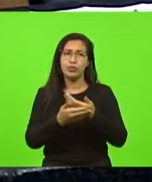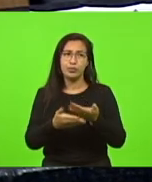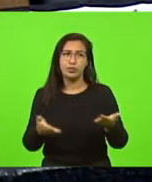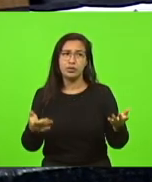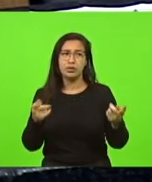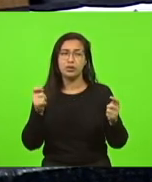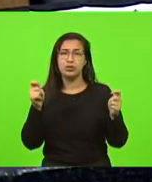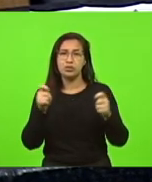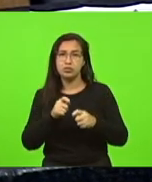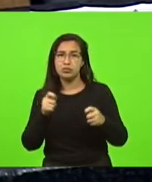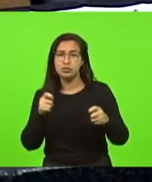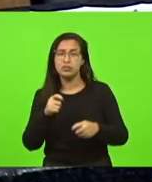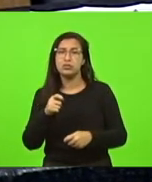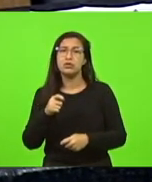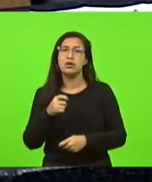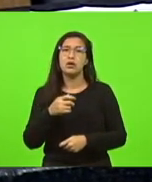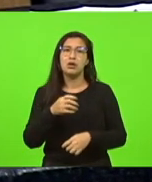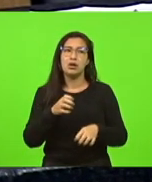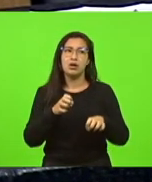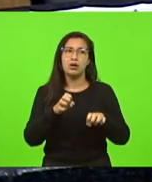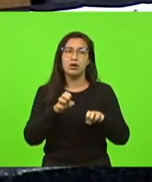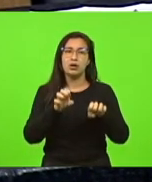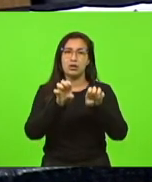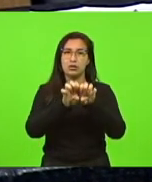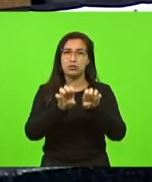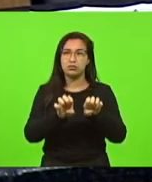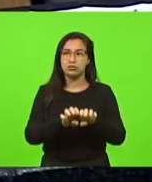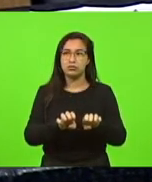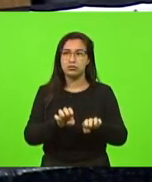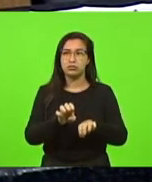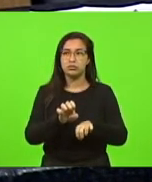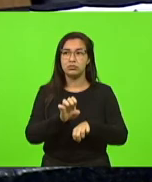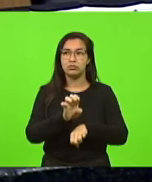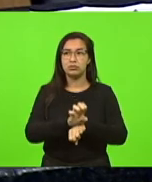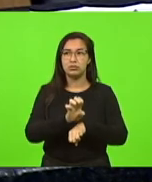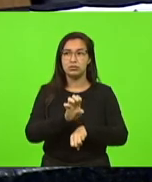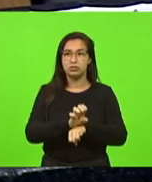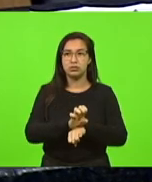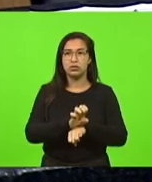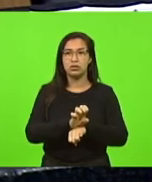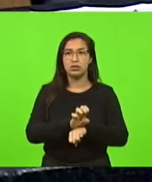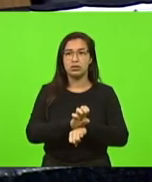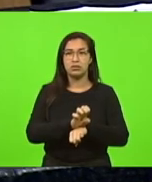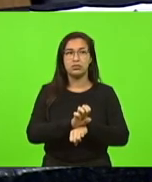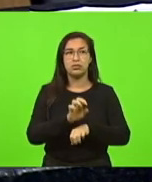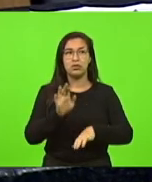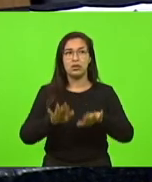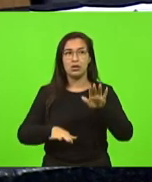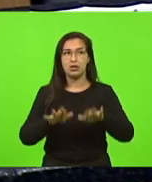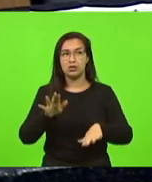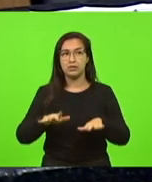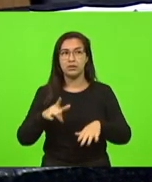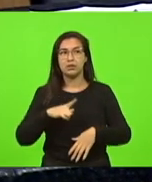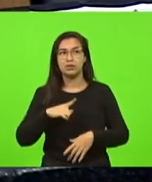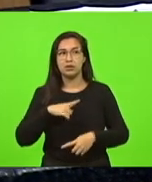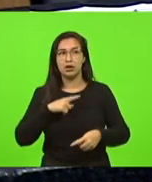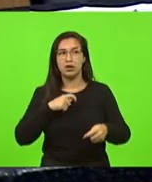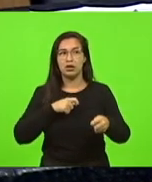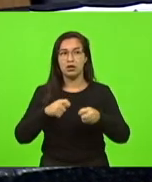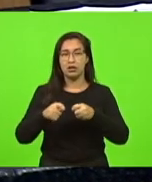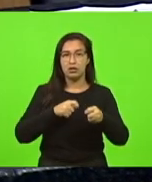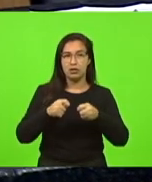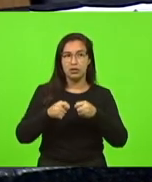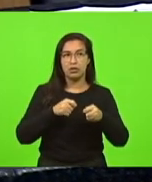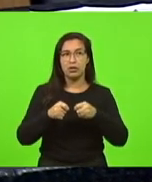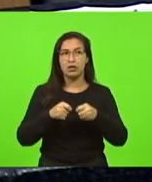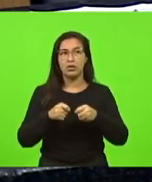essa oportunidade de caixa é para estruturar o Estado também. Porque Estado estruturado atrai negócios. Atraindo negócios, nós vamos estar